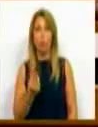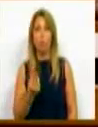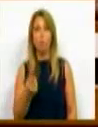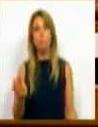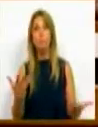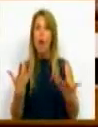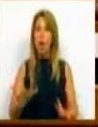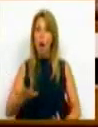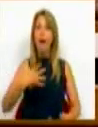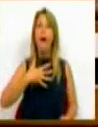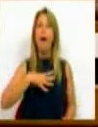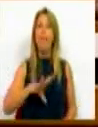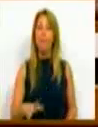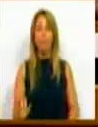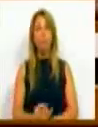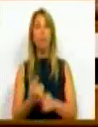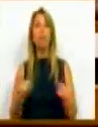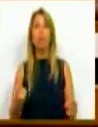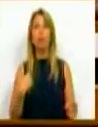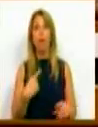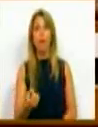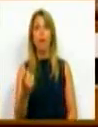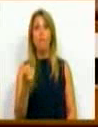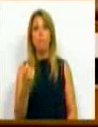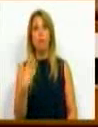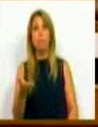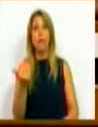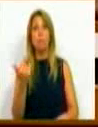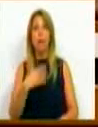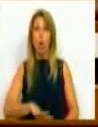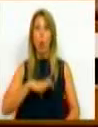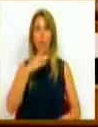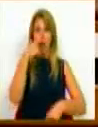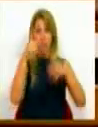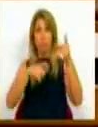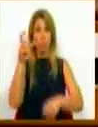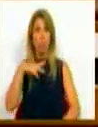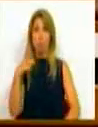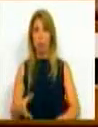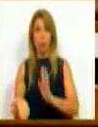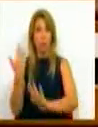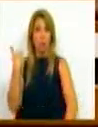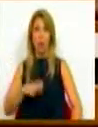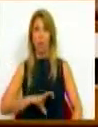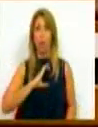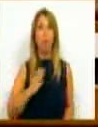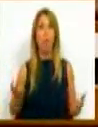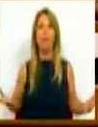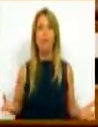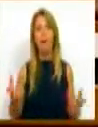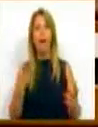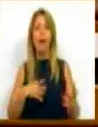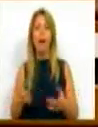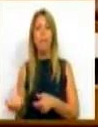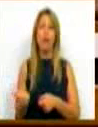agora, à falta de confiança que lhe foi retirada pelos portugueses, rebocar os